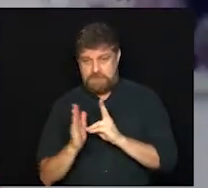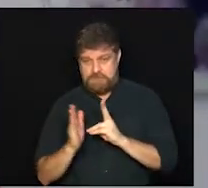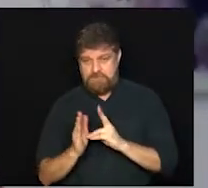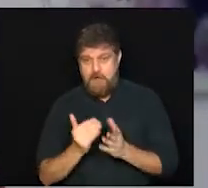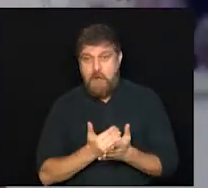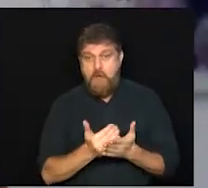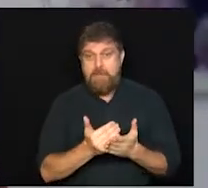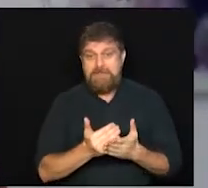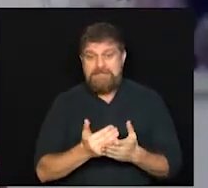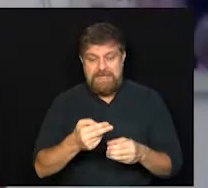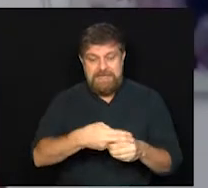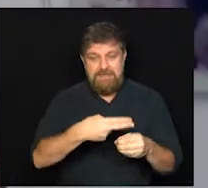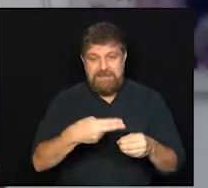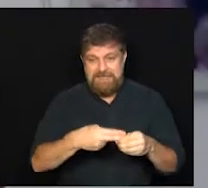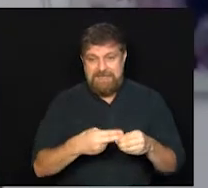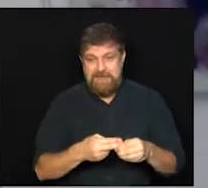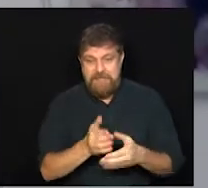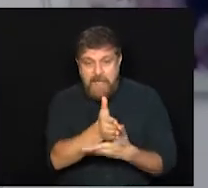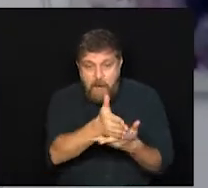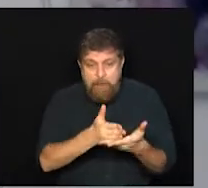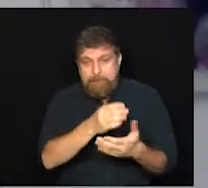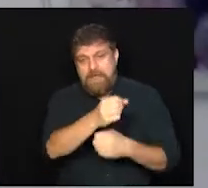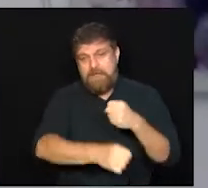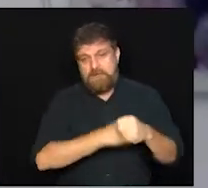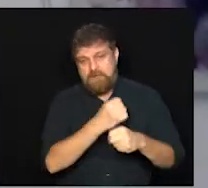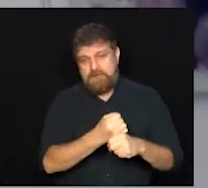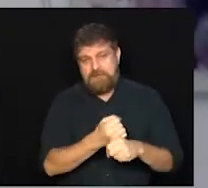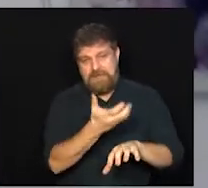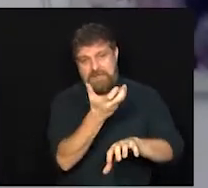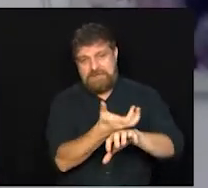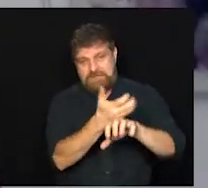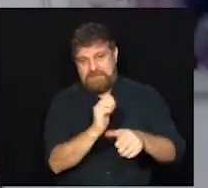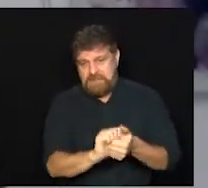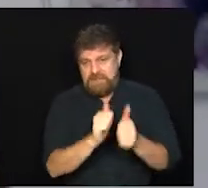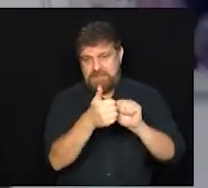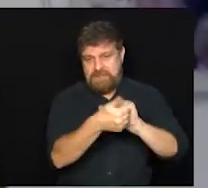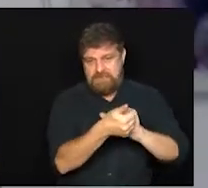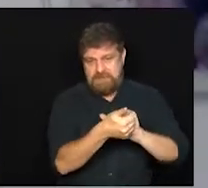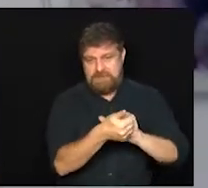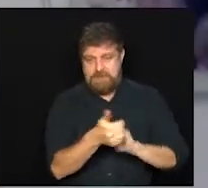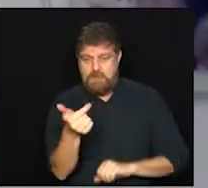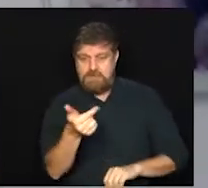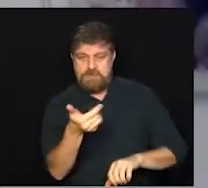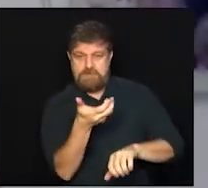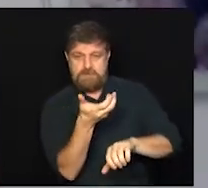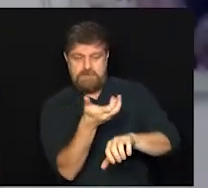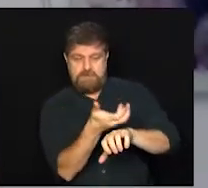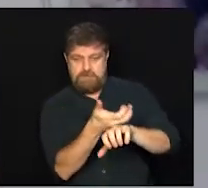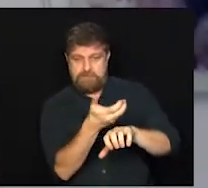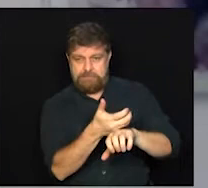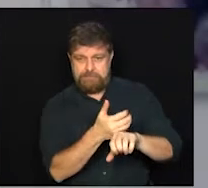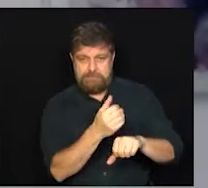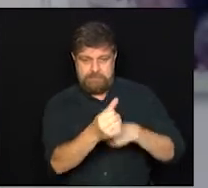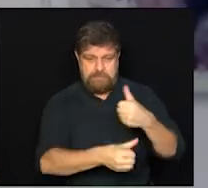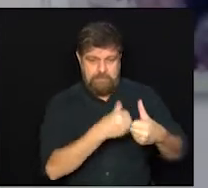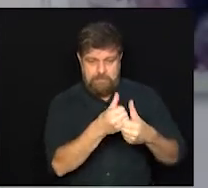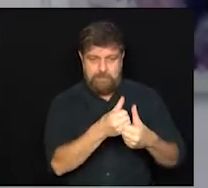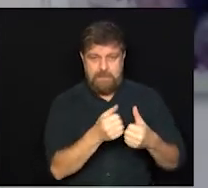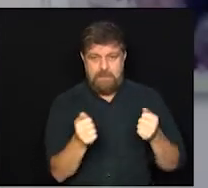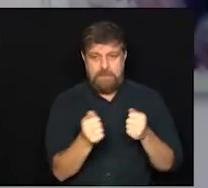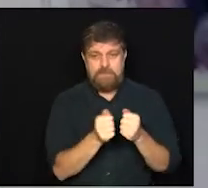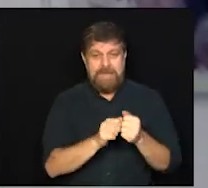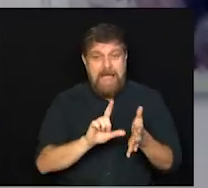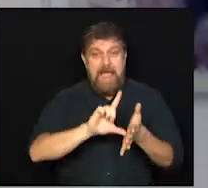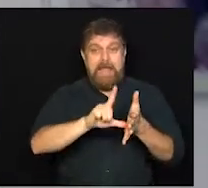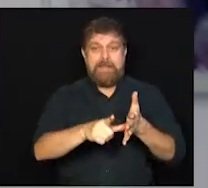ano. Vão ter algumas disciplinas de adaptação no segundo semestre e começam o curso junto com os demais no ano que